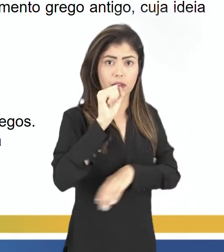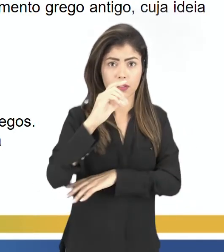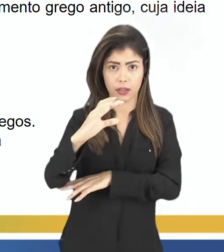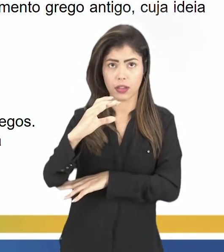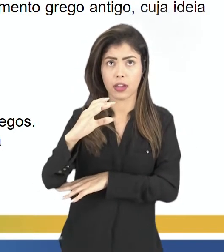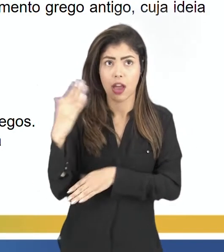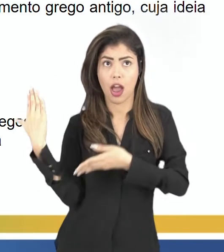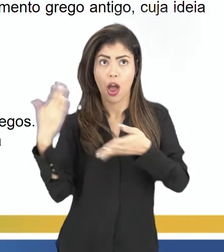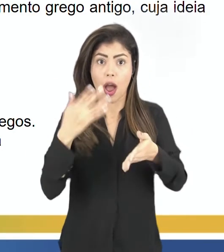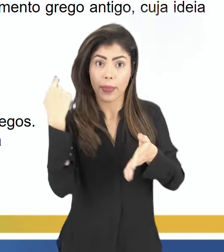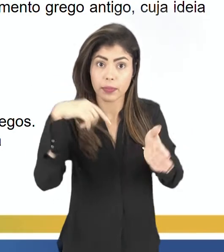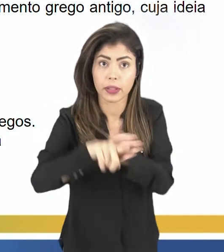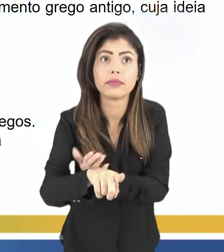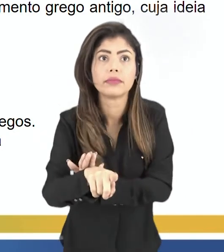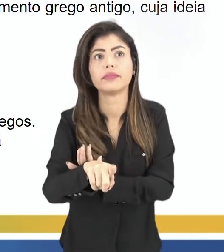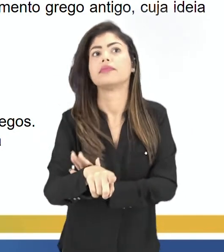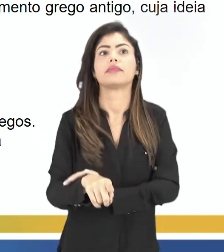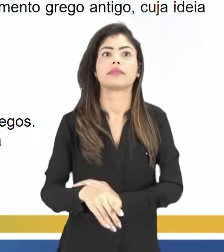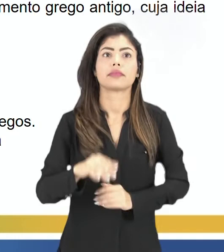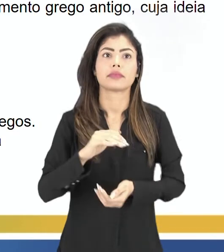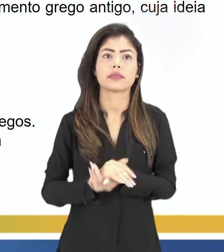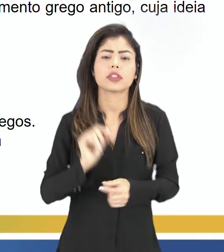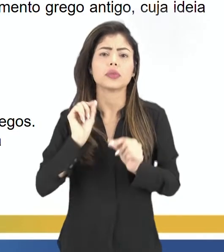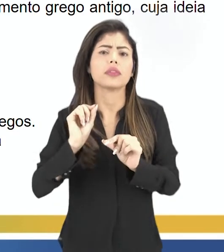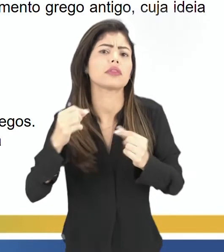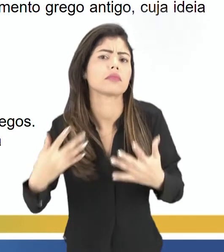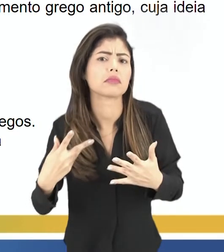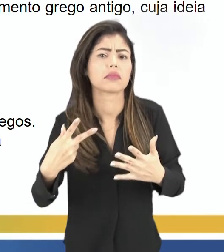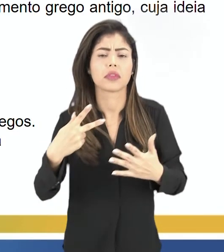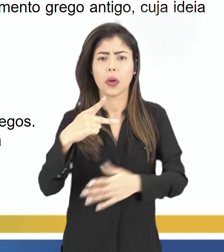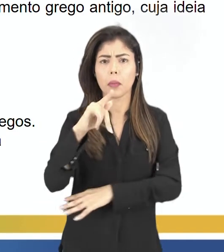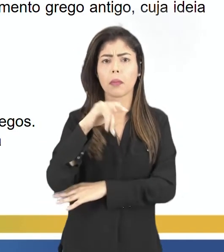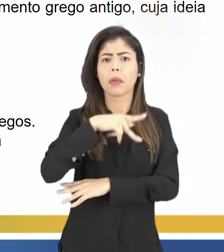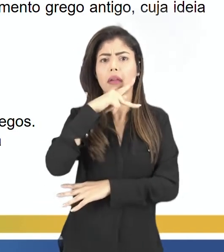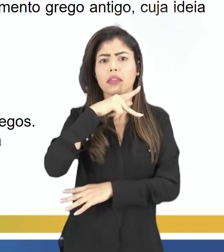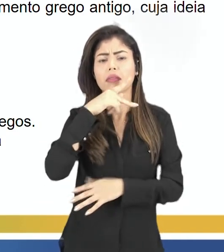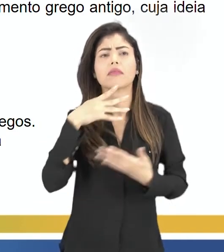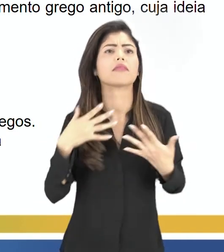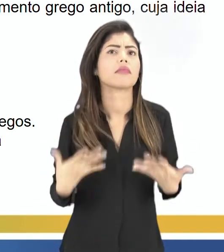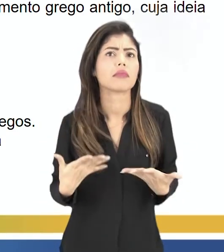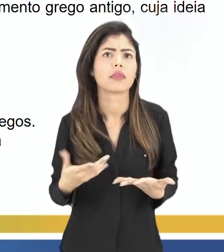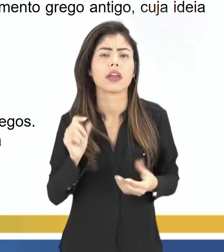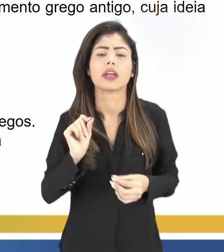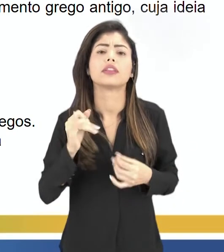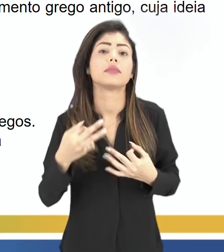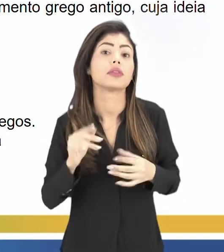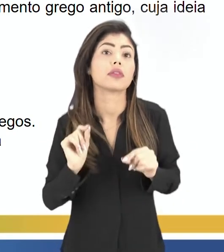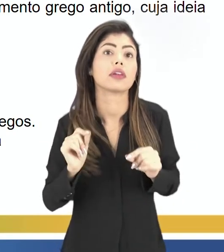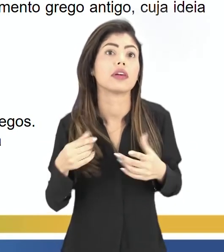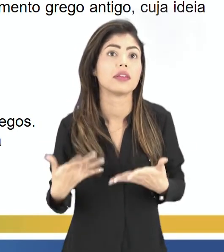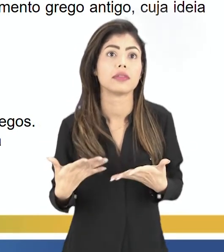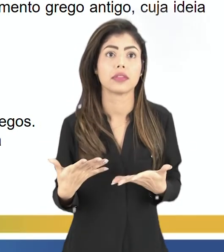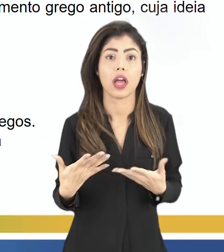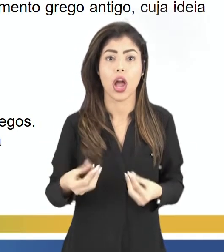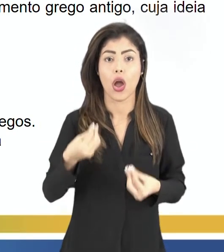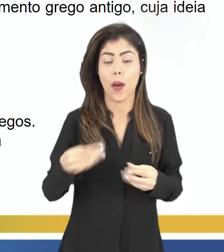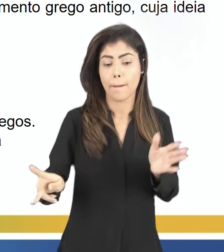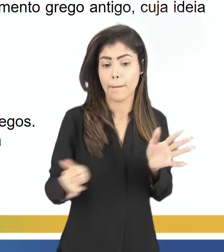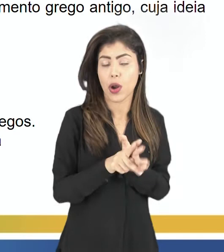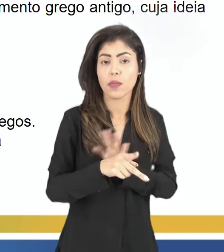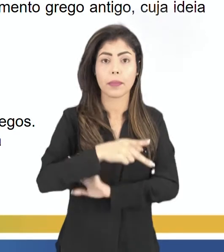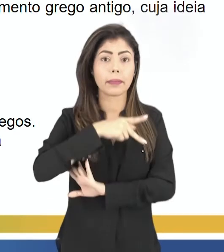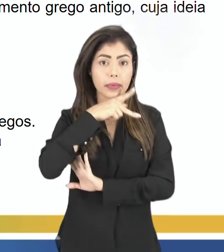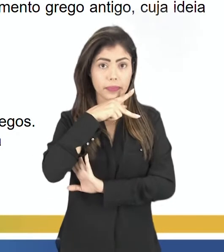para as alternativas, ó. A narrativa, do que se trata o mito da caverna? Eu já sei, né? Não vou ler o texto porque é o próprio